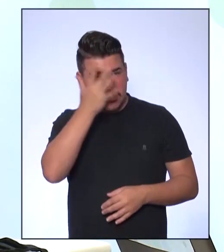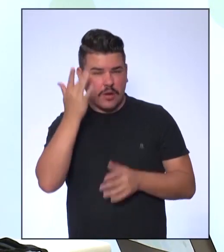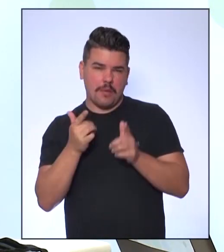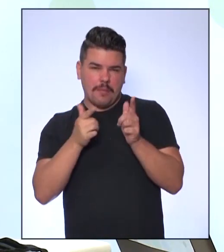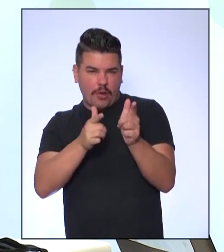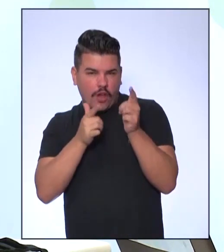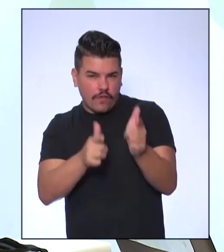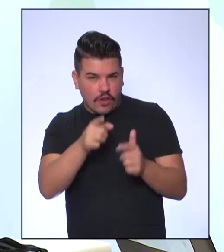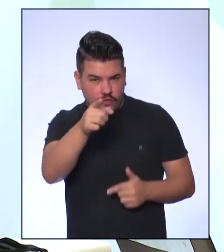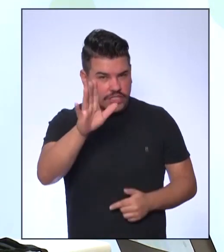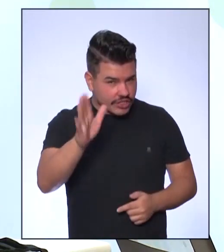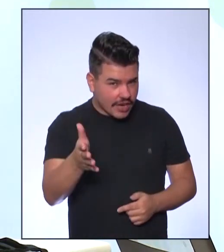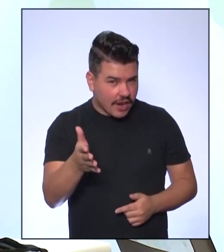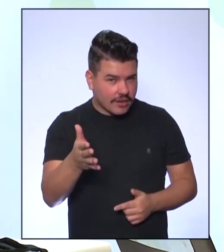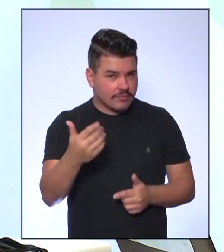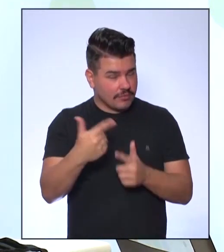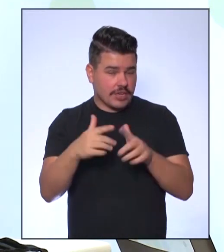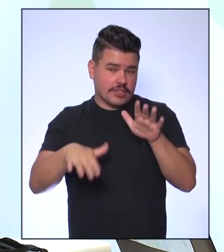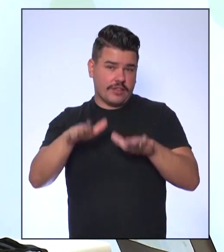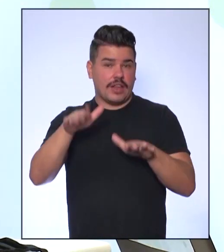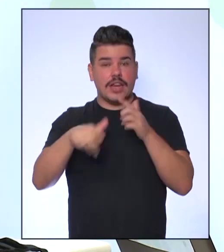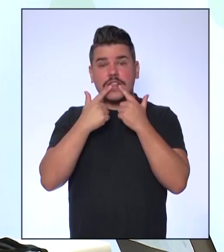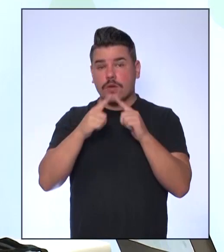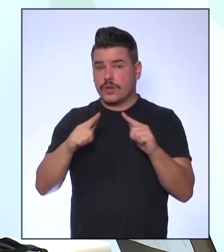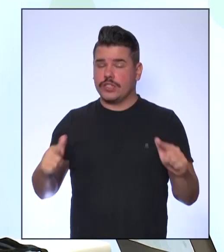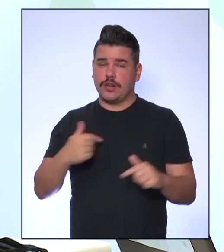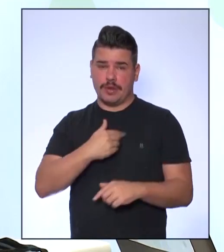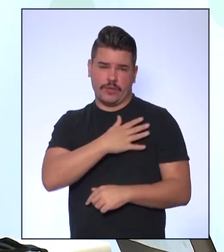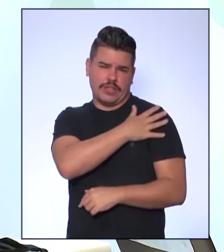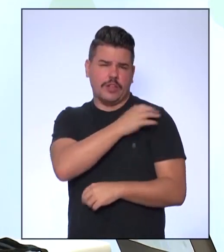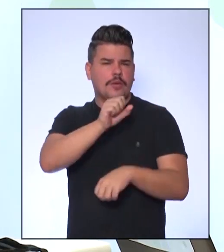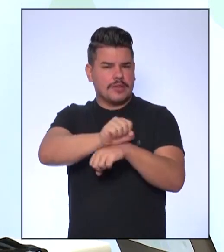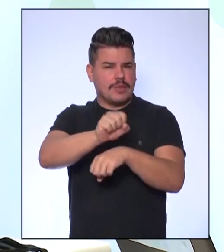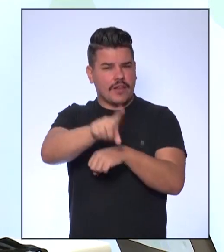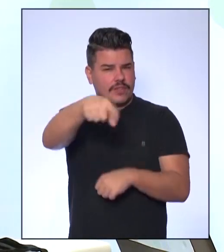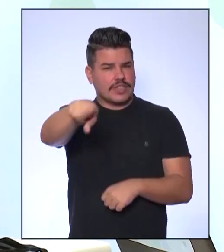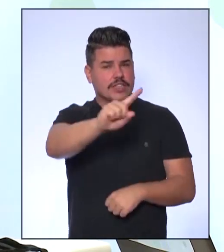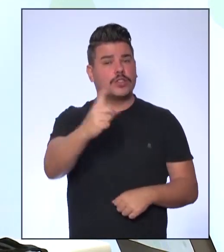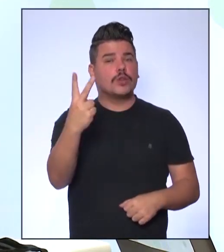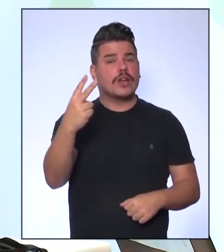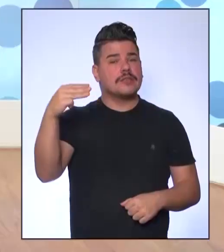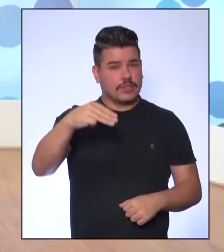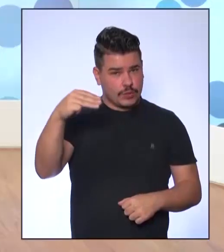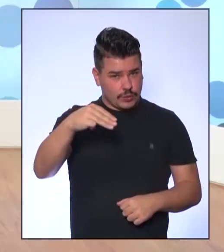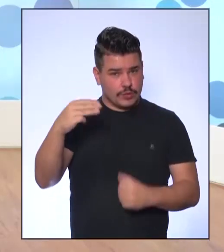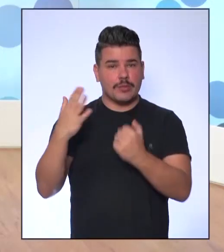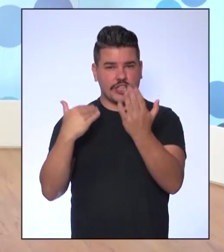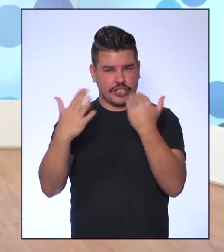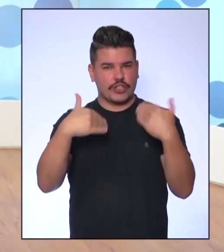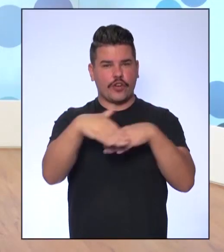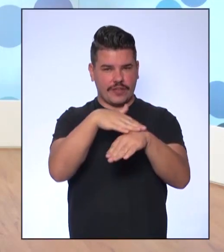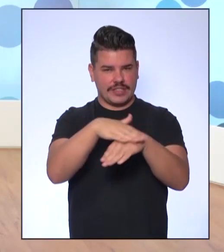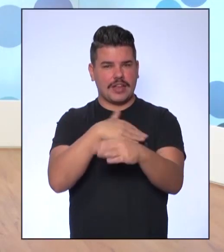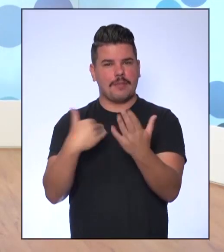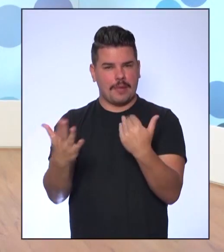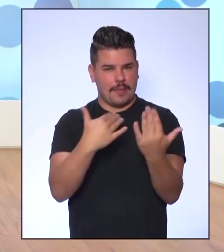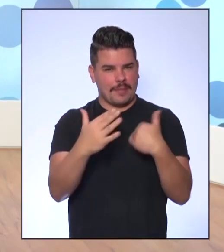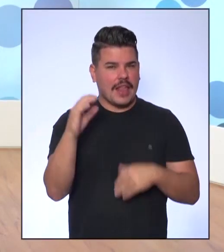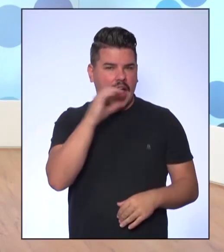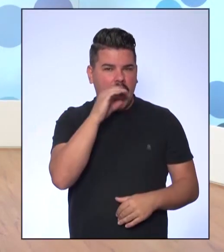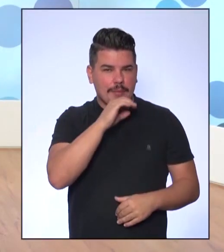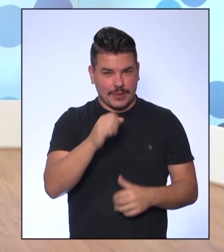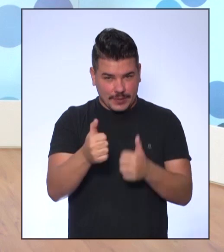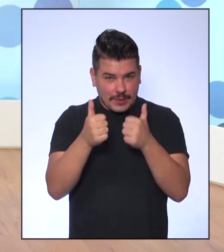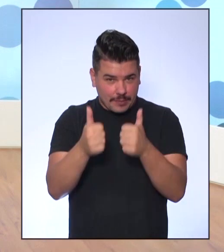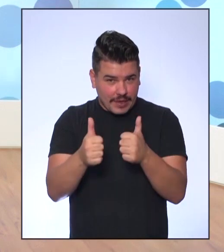por exemplo. Eu vou pedir, professor, eu acho que 2 minutos, acho que nós conseguimos Perfeito. aí ouvir um pouquinho. Sim, claro. O que os alunos pensam